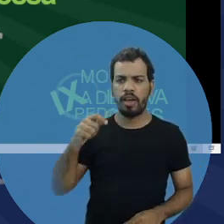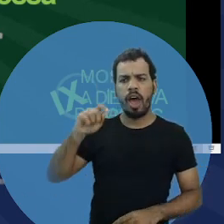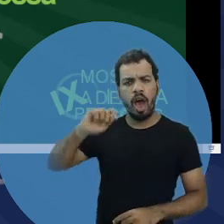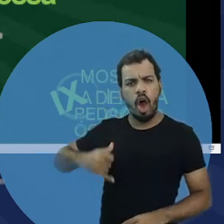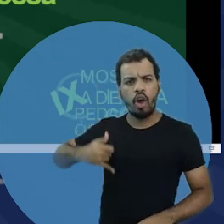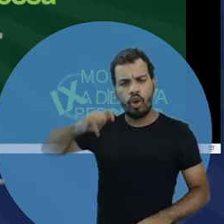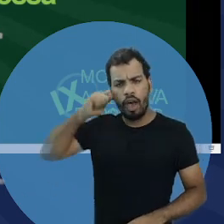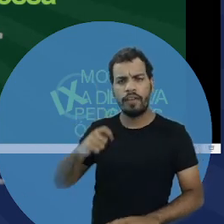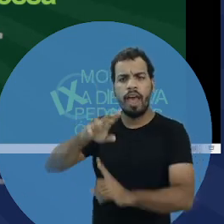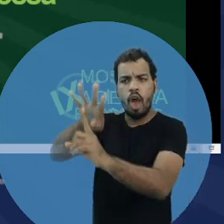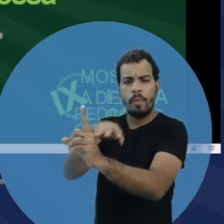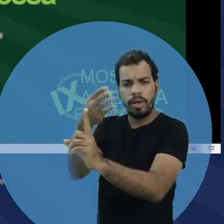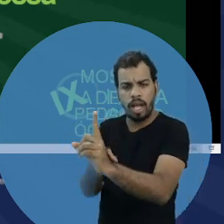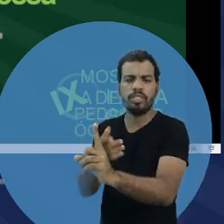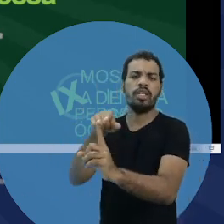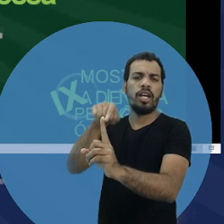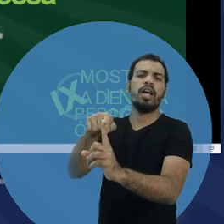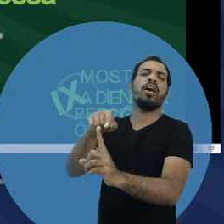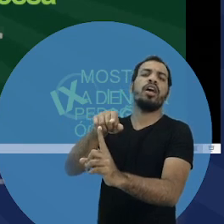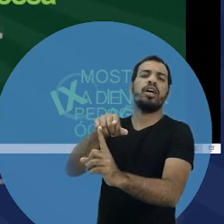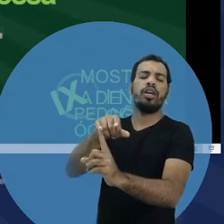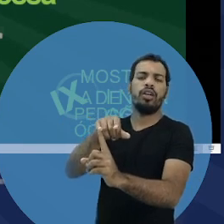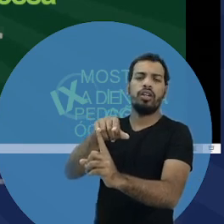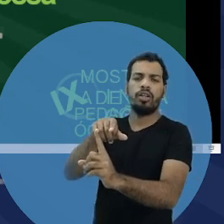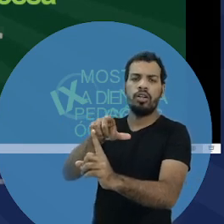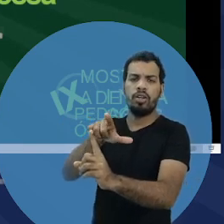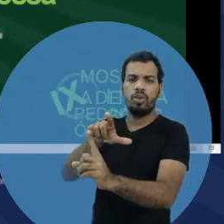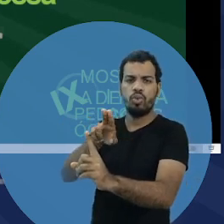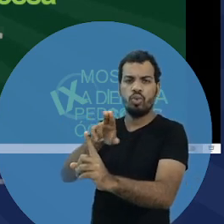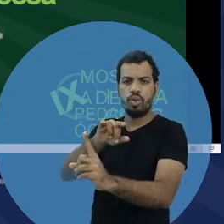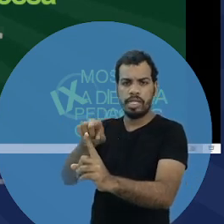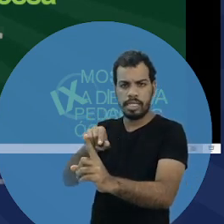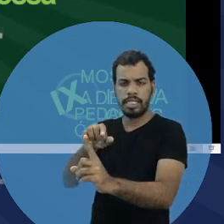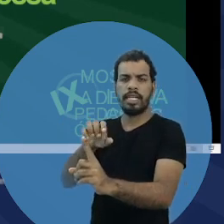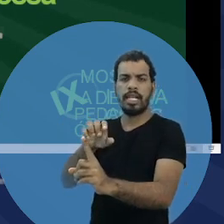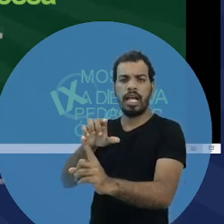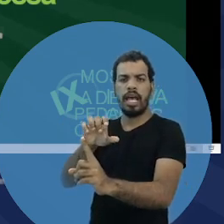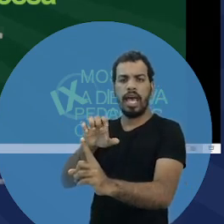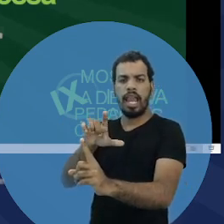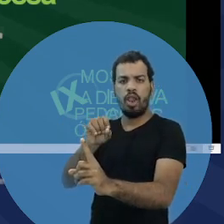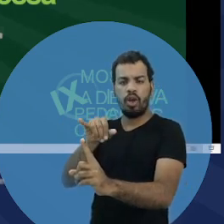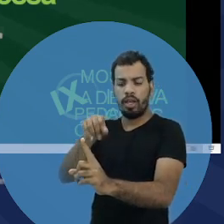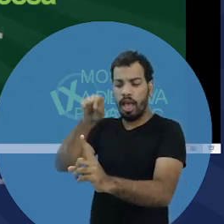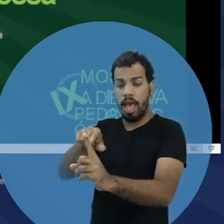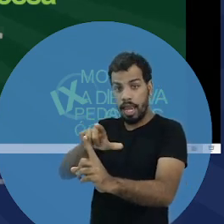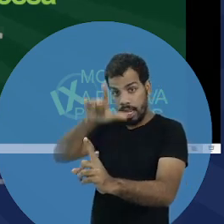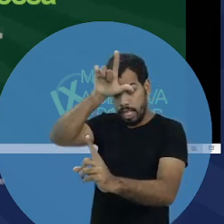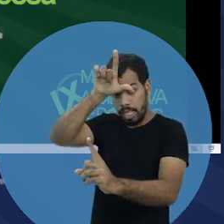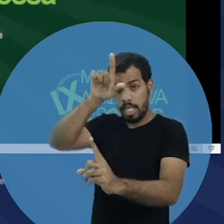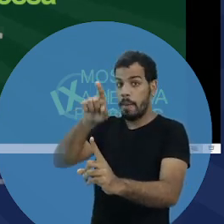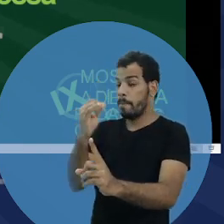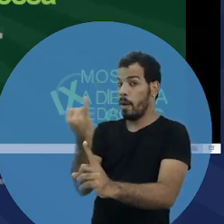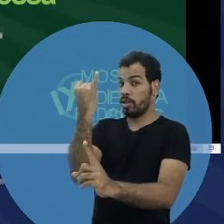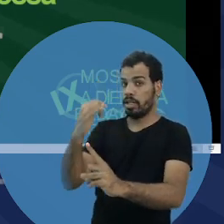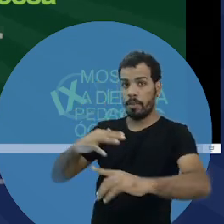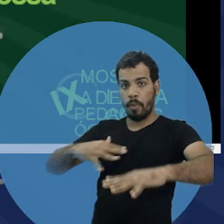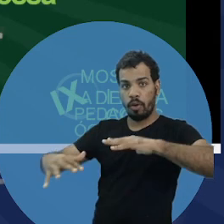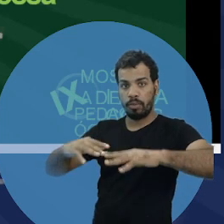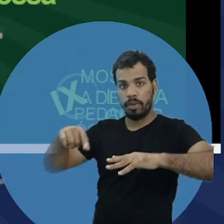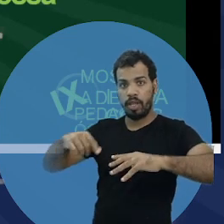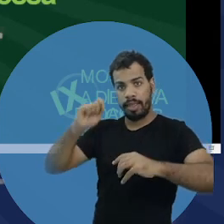que foi um importante líder dos movimentos negros aqui de Arco Verde, que faleceu